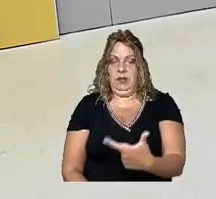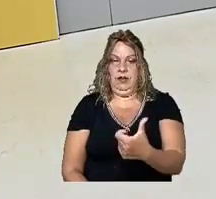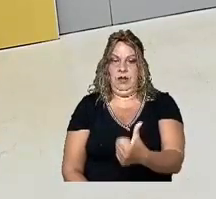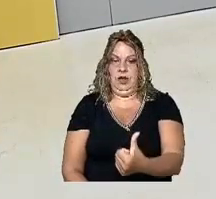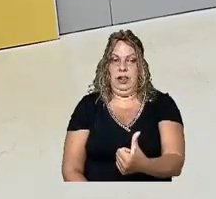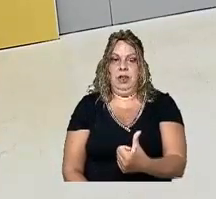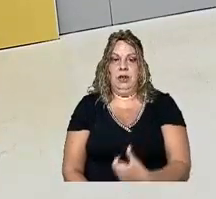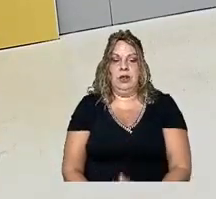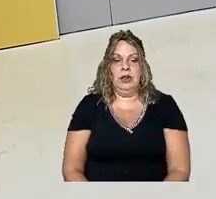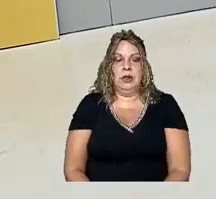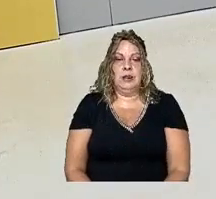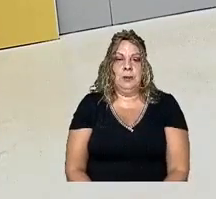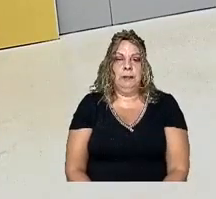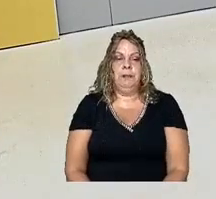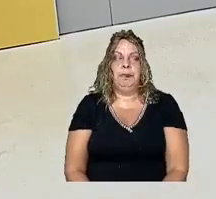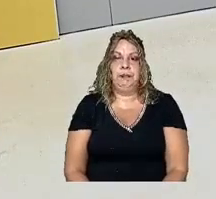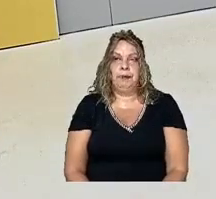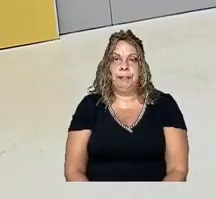26.